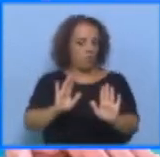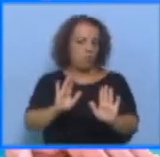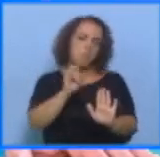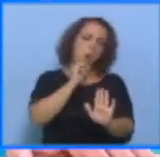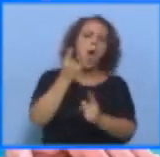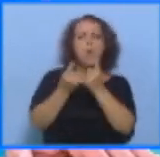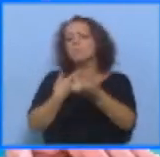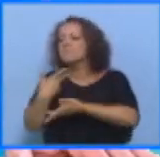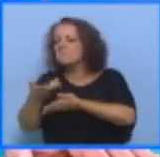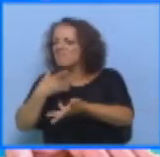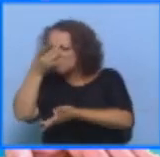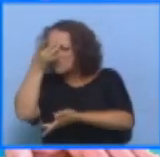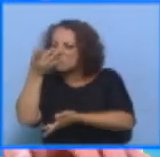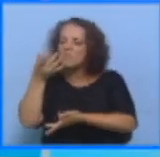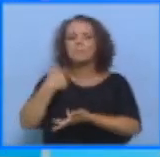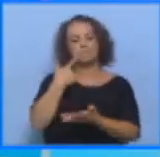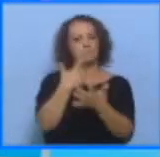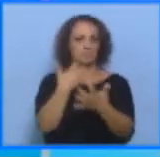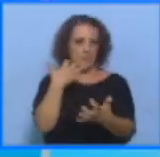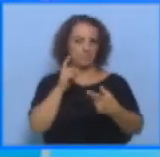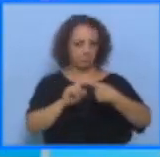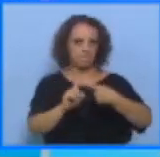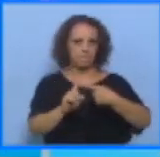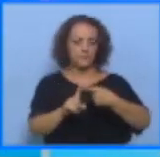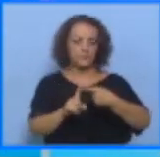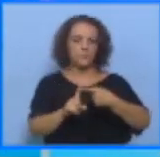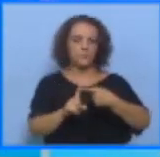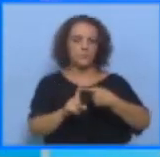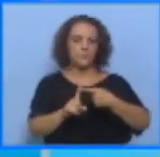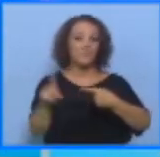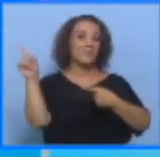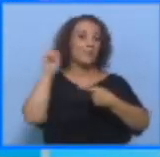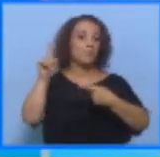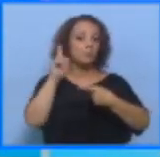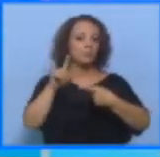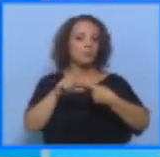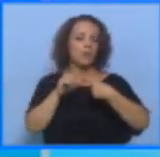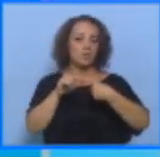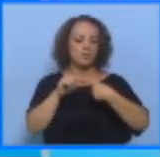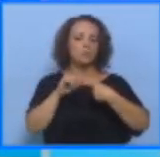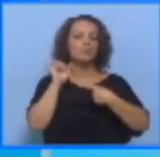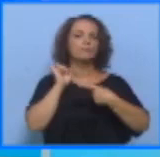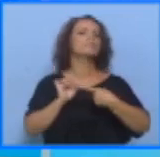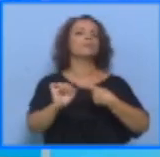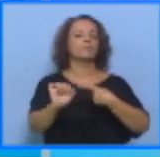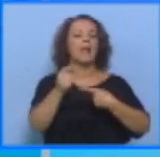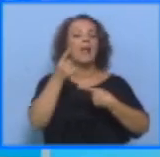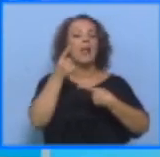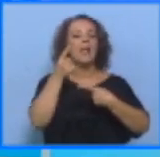partilhada já com outros, mas que eu acho que foram mais importantes. Uma, a importância, realmente, da atenção às